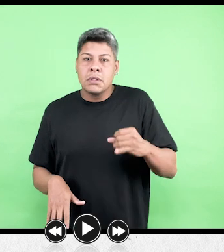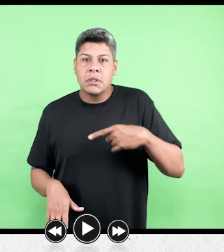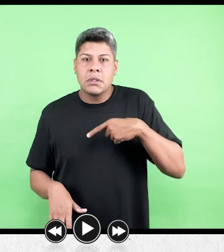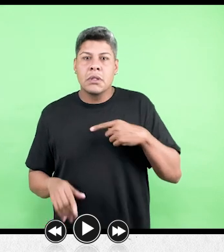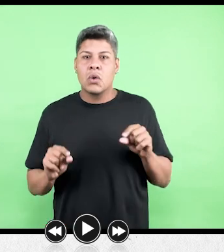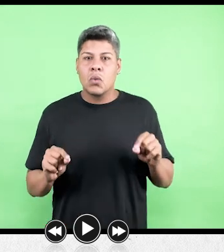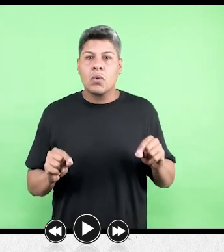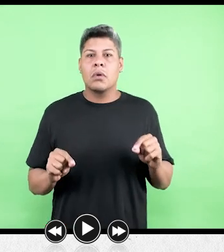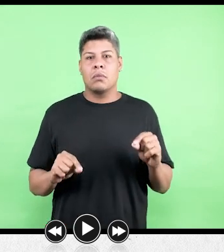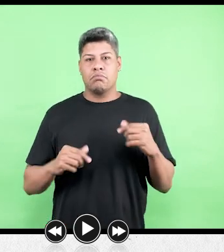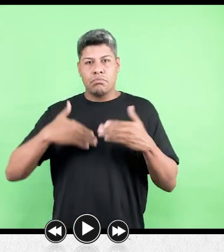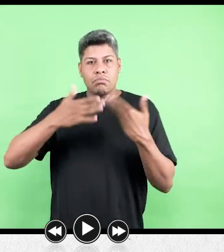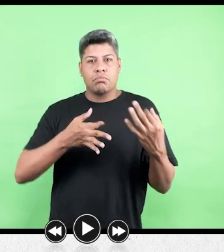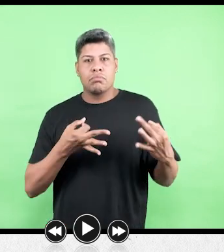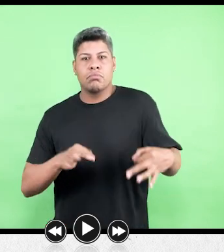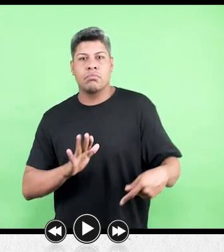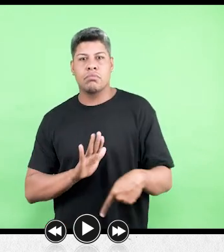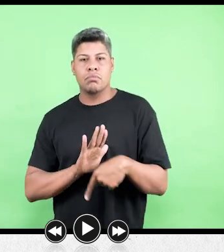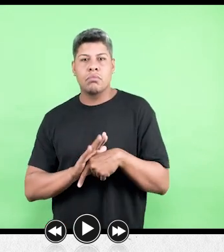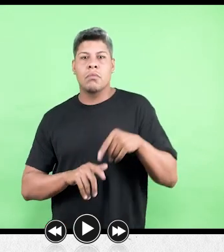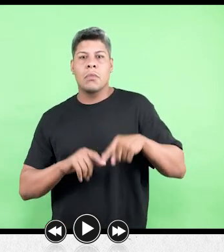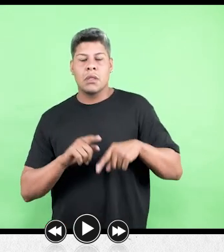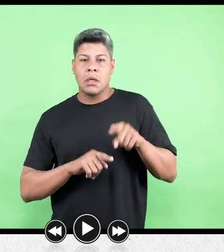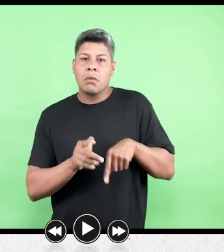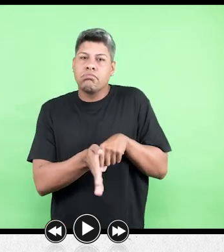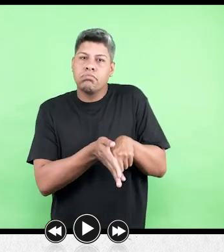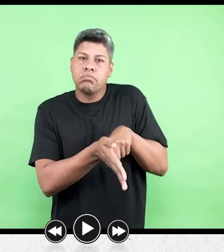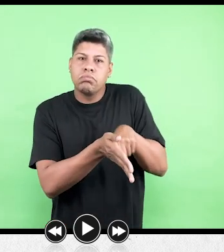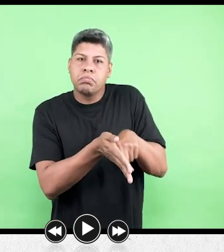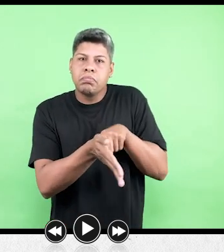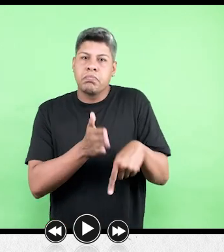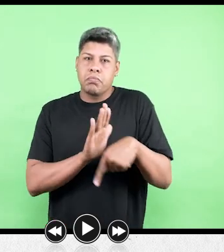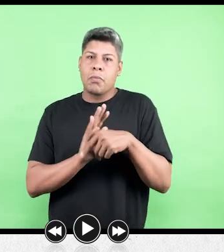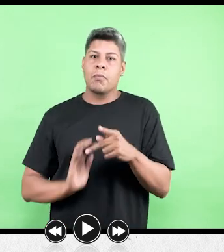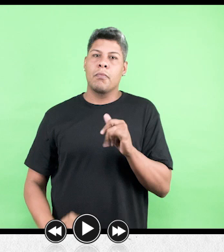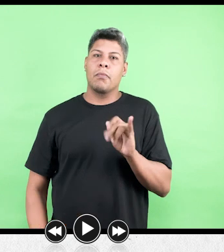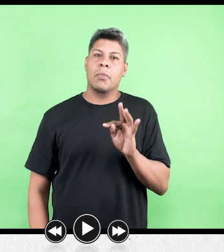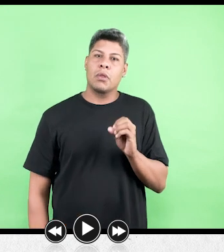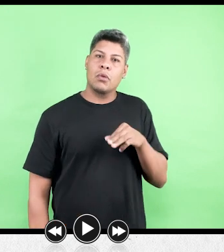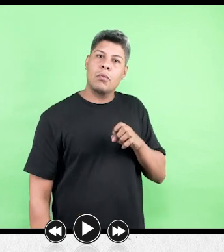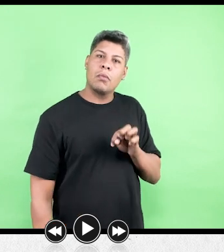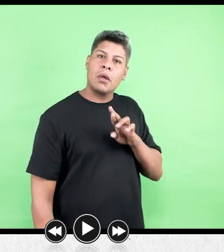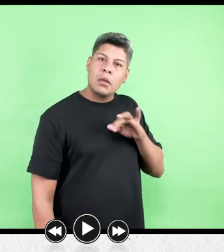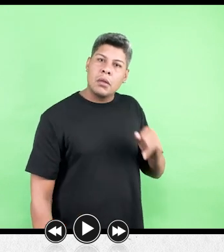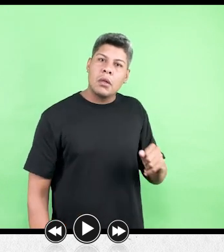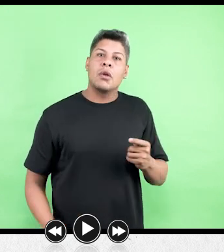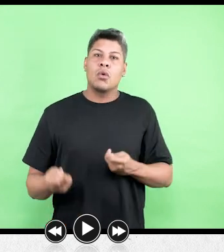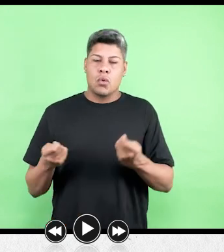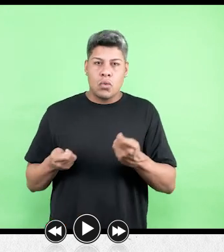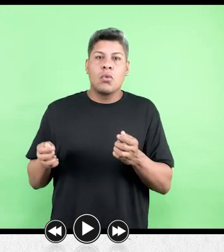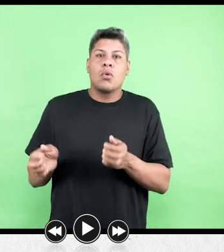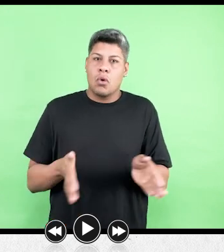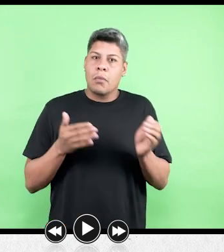né, o funcionamento adequado dos dispositivos e a aferição deles por pitometria, e a existência de controle de consumo